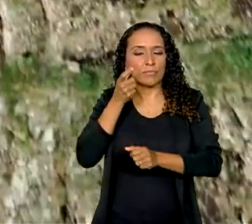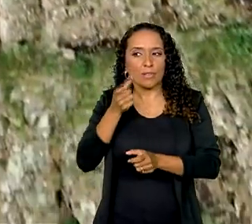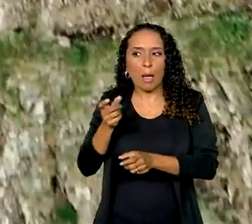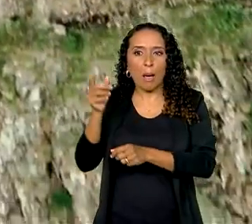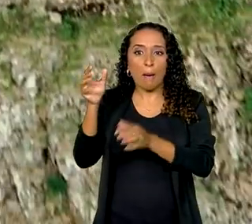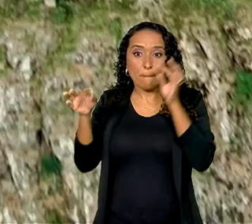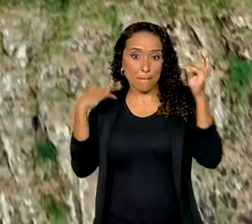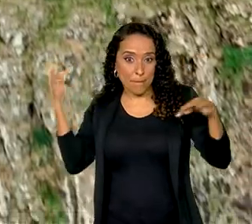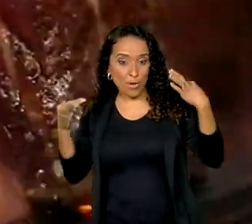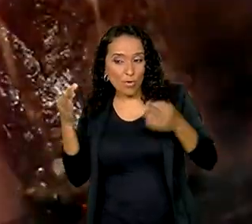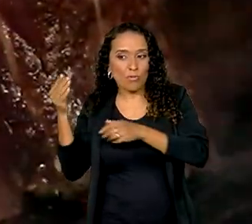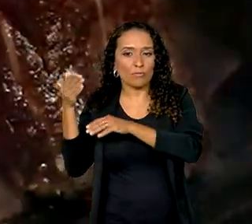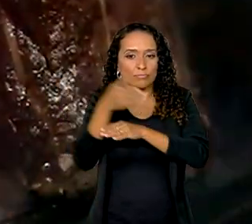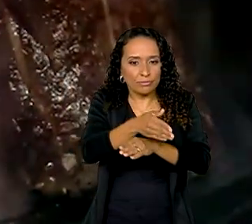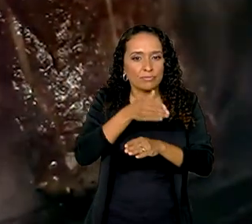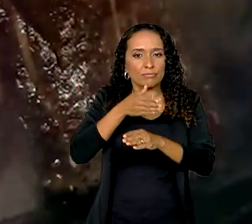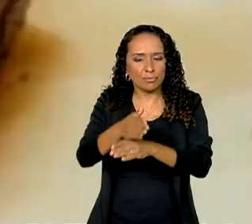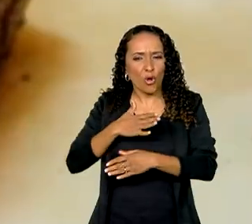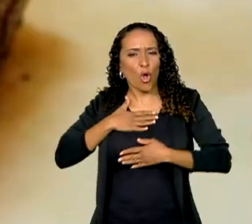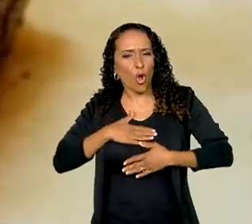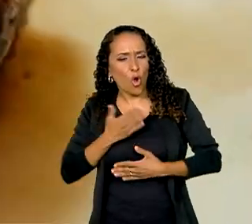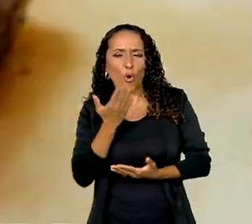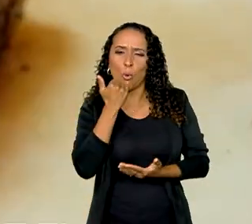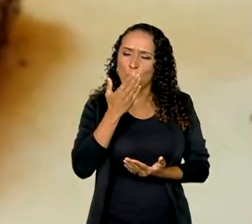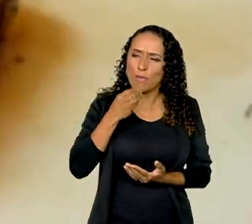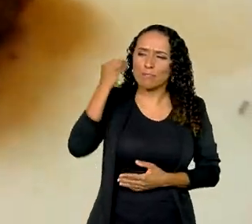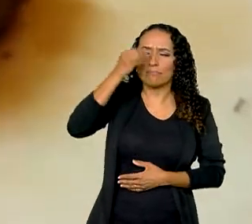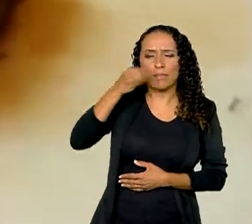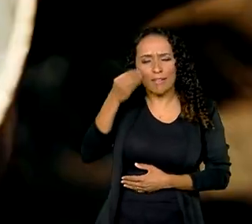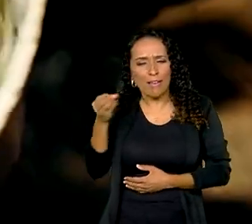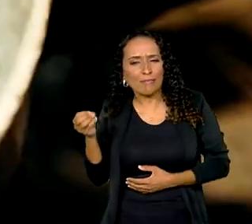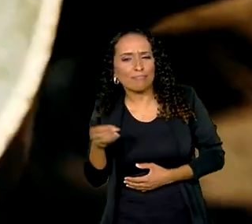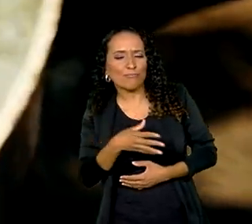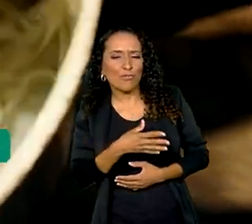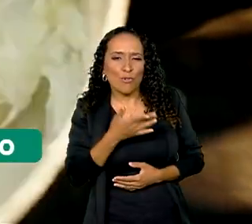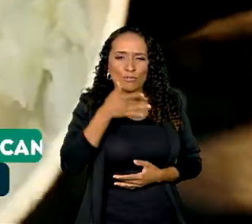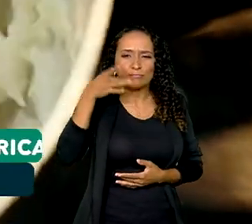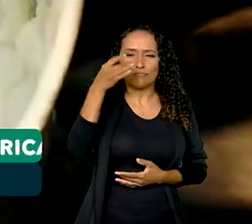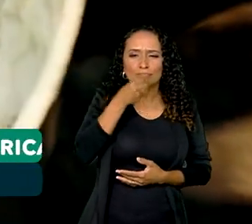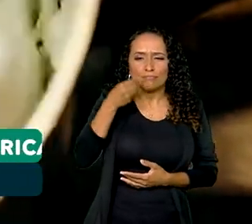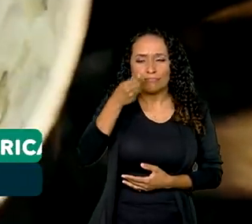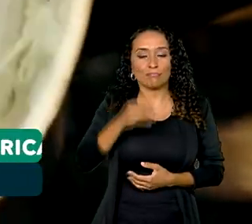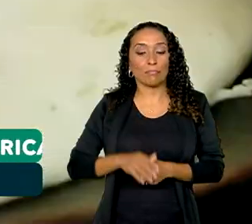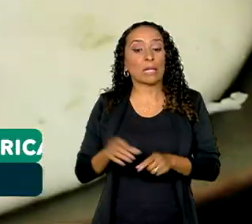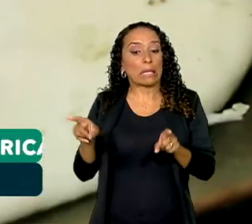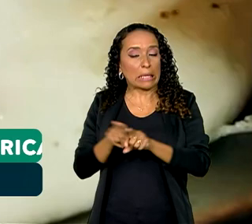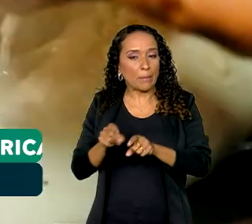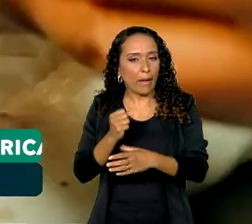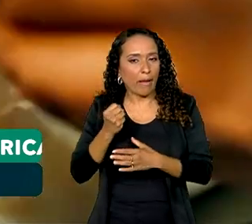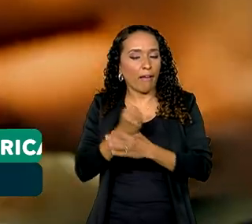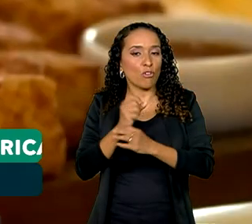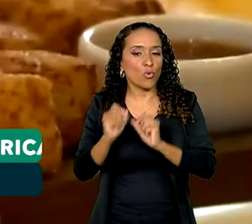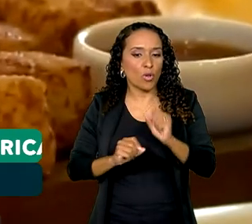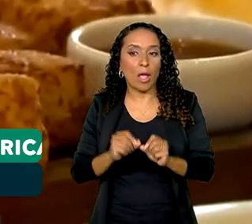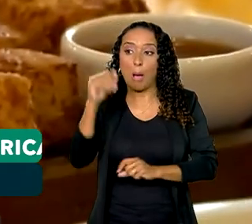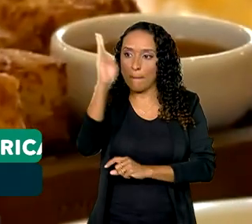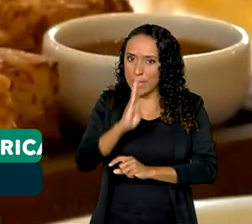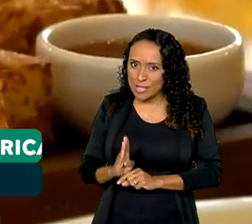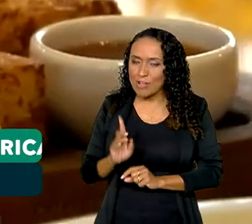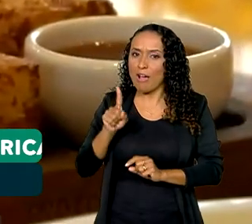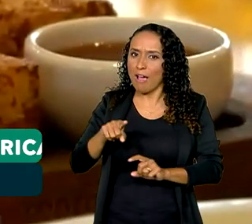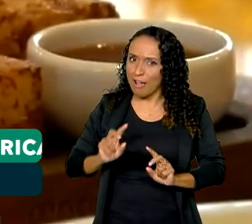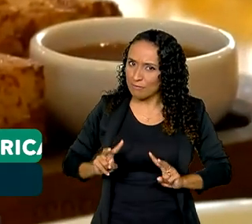que curtem a boa comida e gostam de experimentar novos sabores o órgão garante que o Brasil é um forte